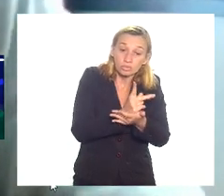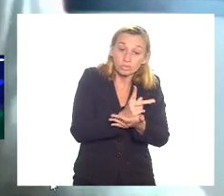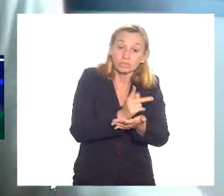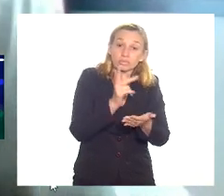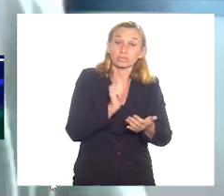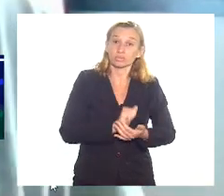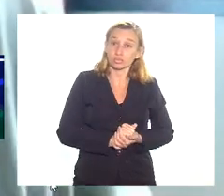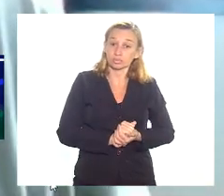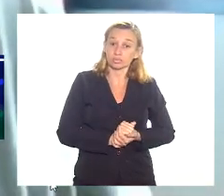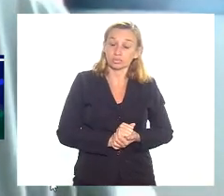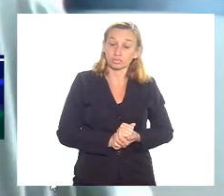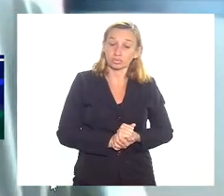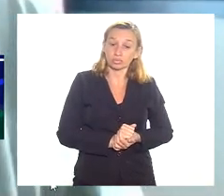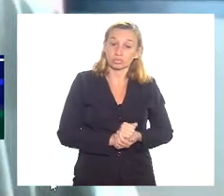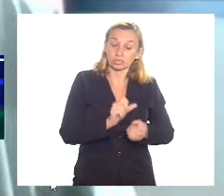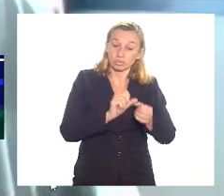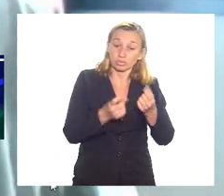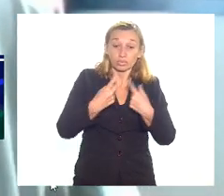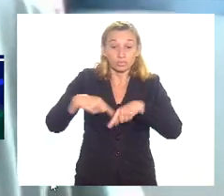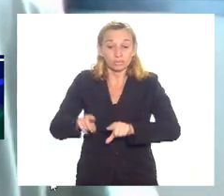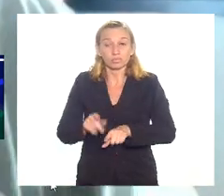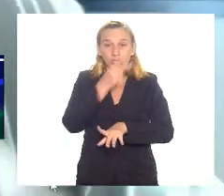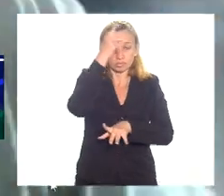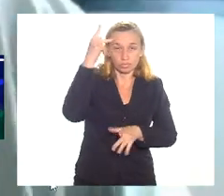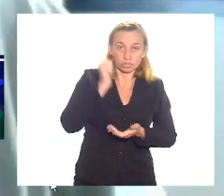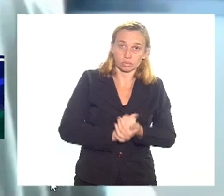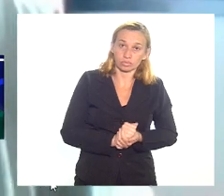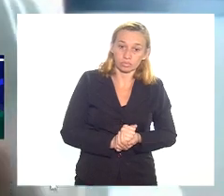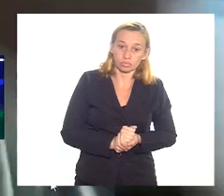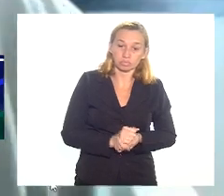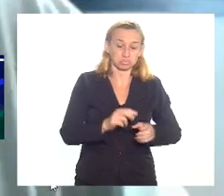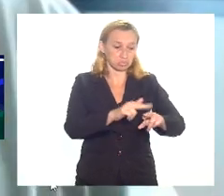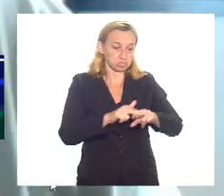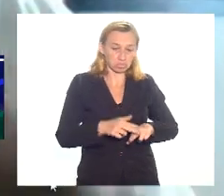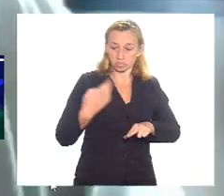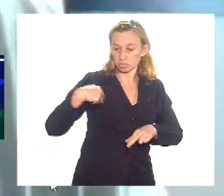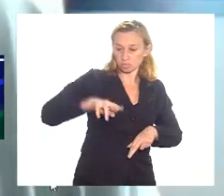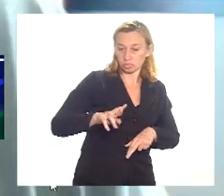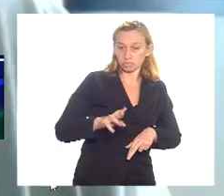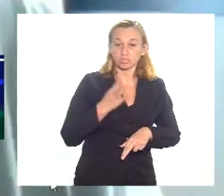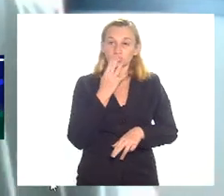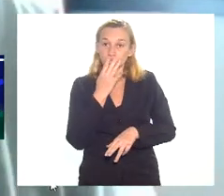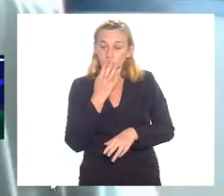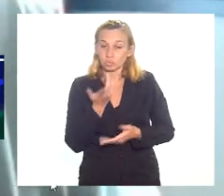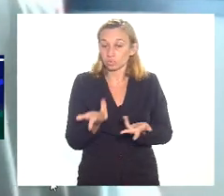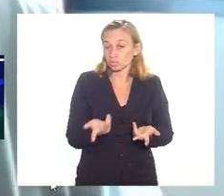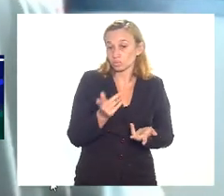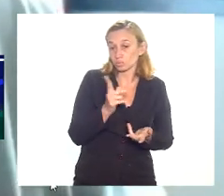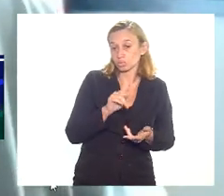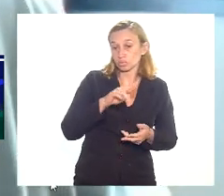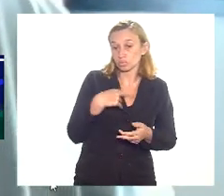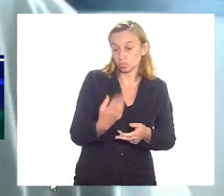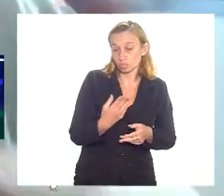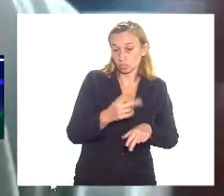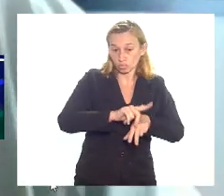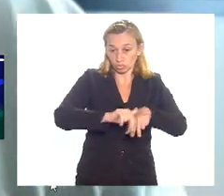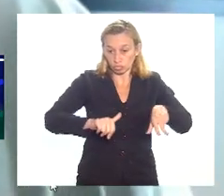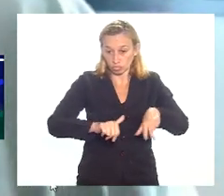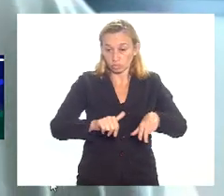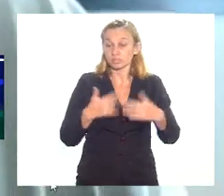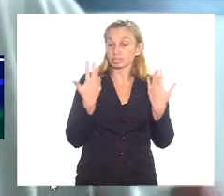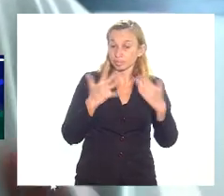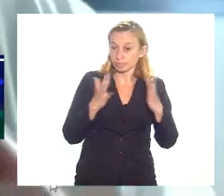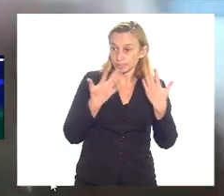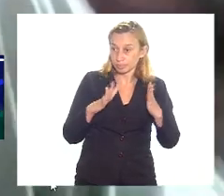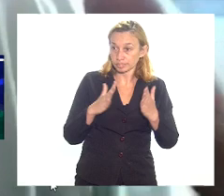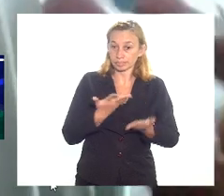crimes hediondos contra as pessoas por sua religião, por sua raça, por sua sexualidade. Então, parabéns às minhas